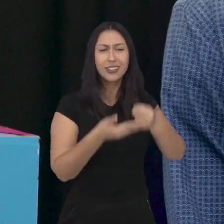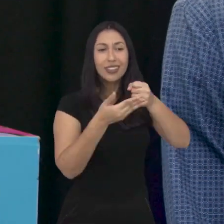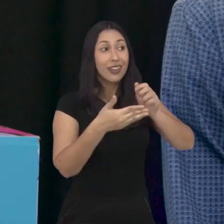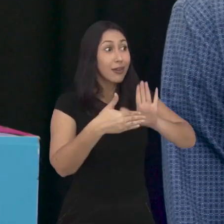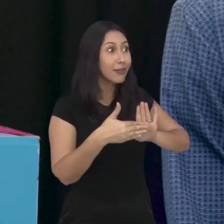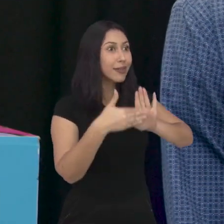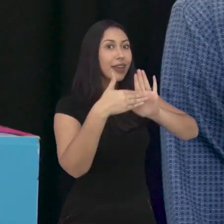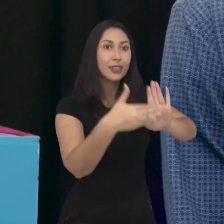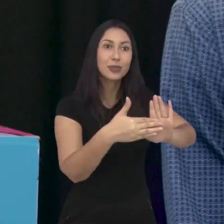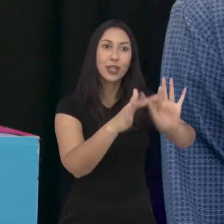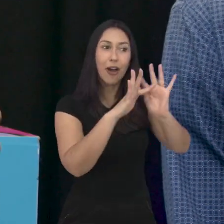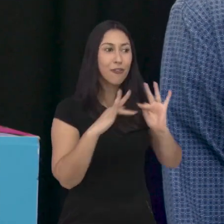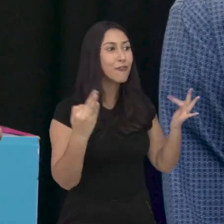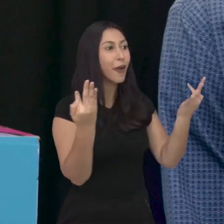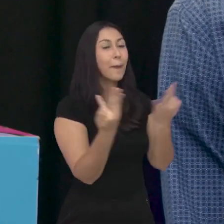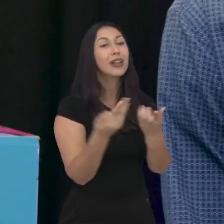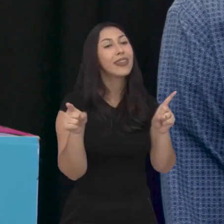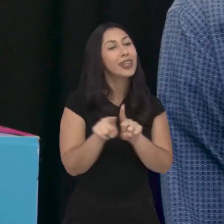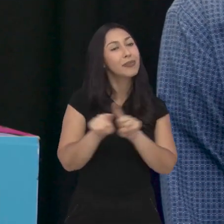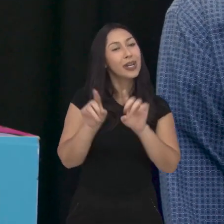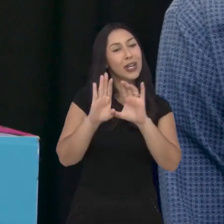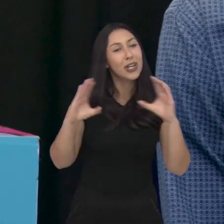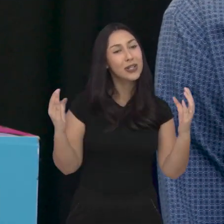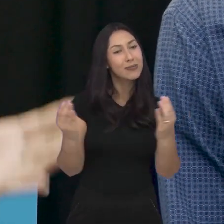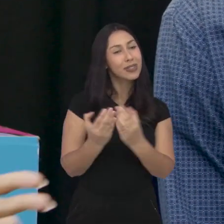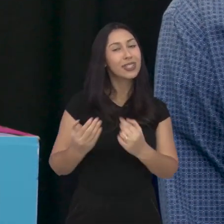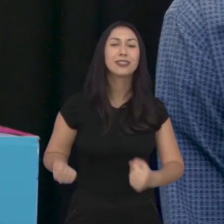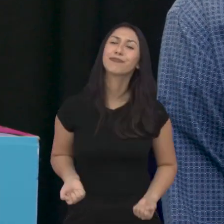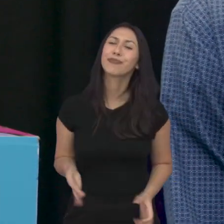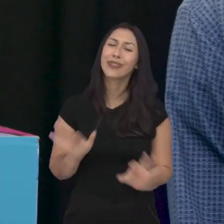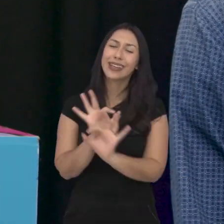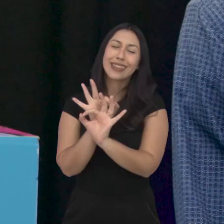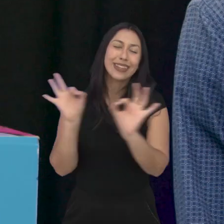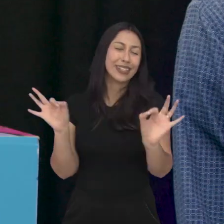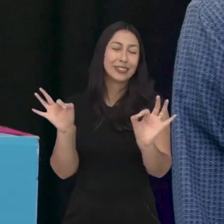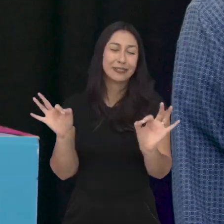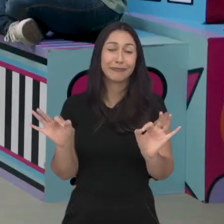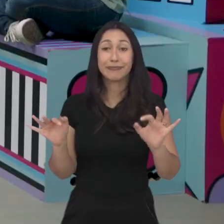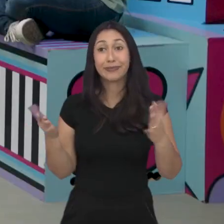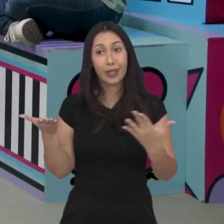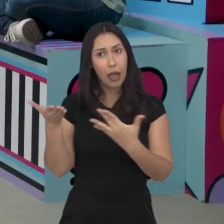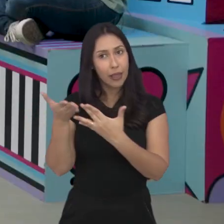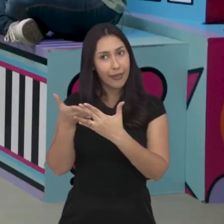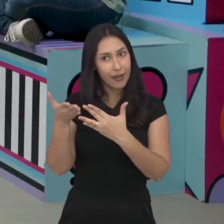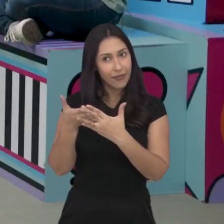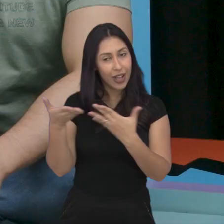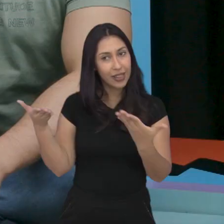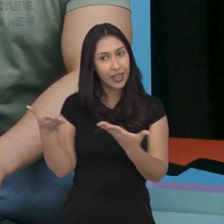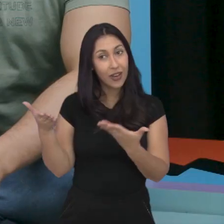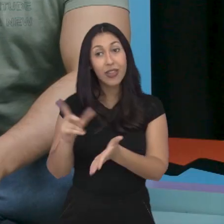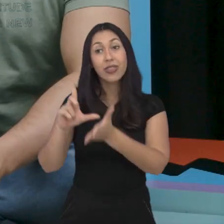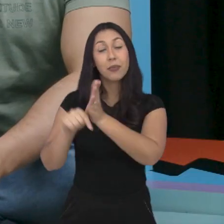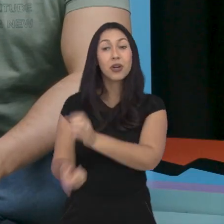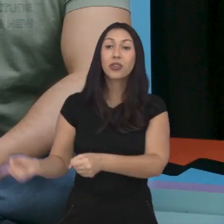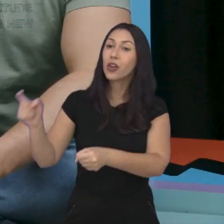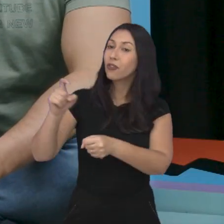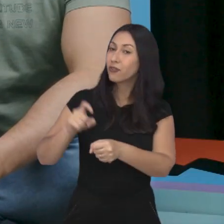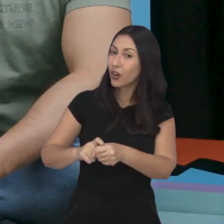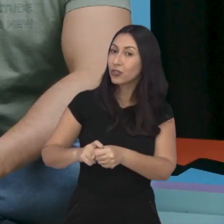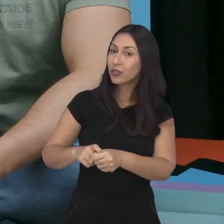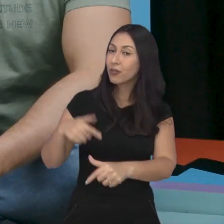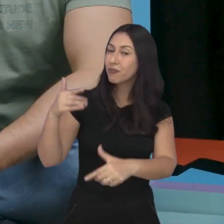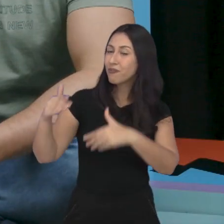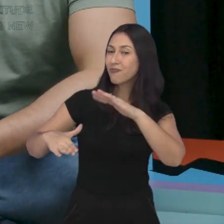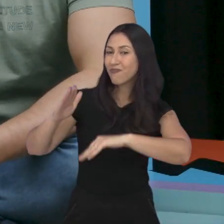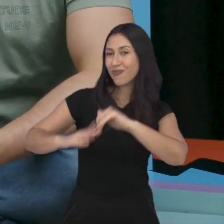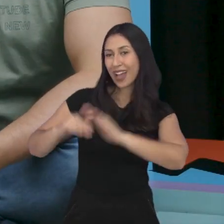mais sustentável que impacte a vida da nossa família e da nossa comunidade. Excelente. Pessoal, mais um break aqui no Tá Ligado. Na